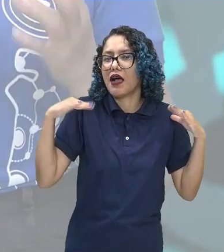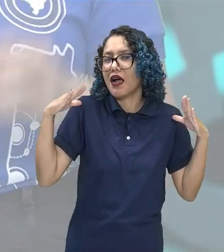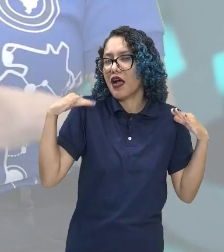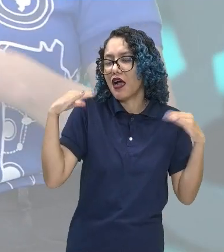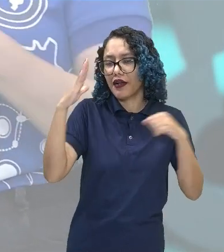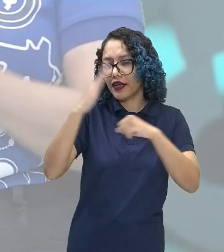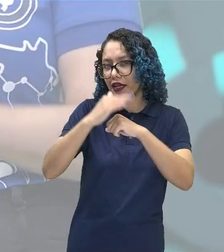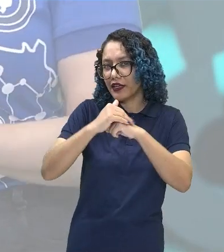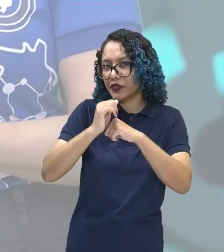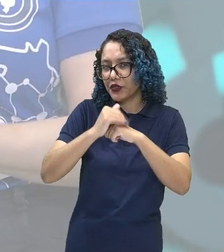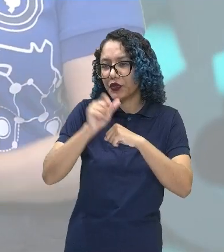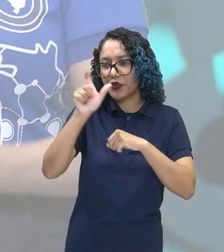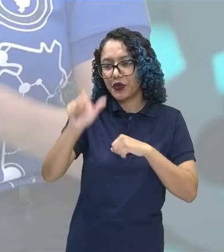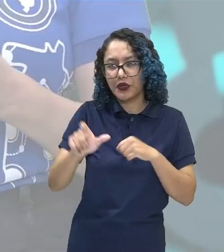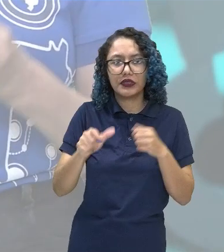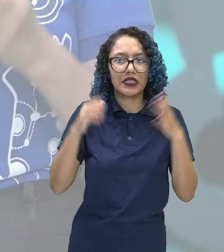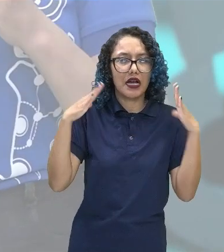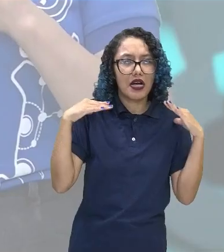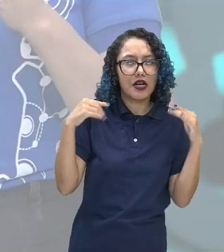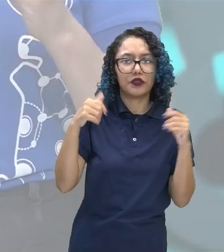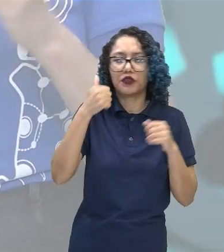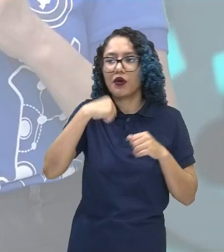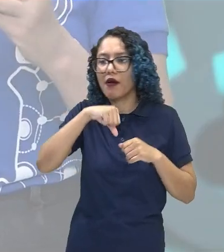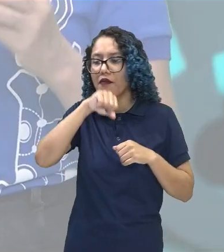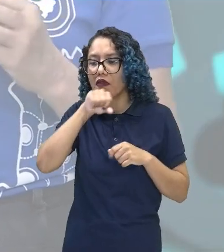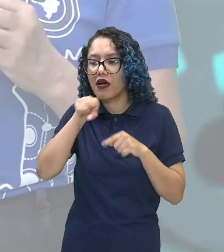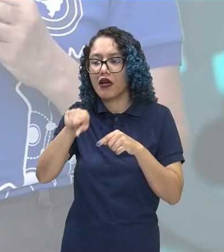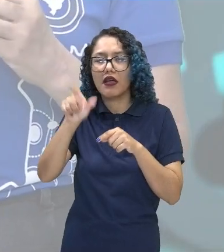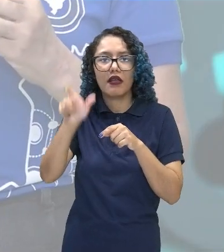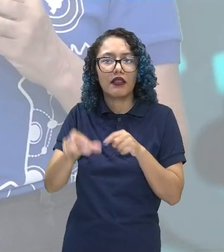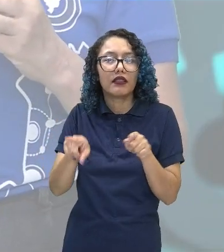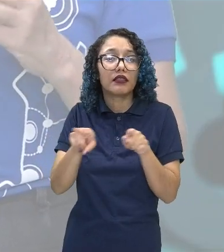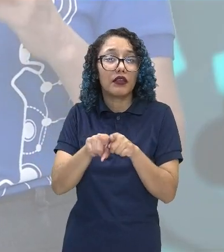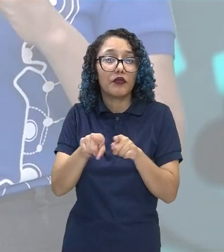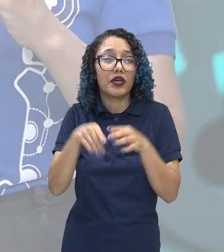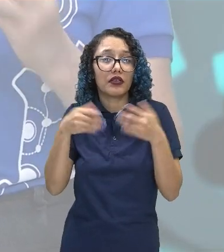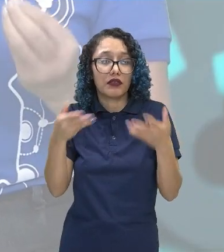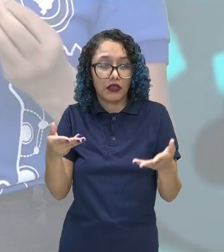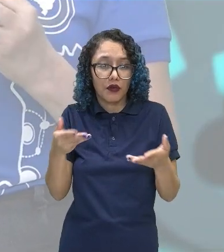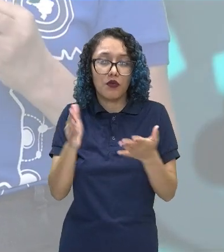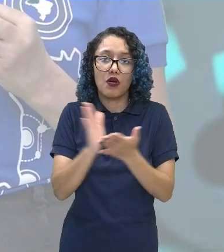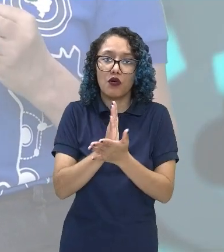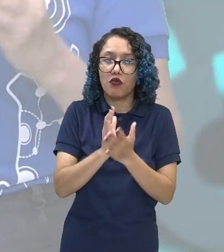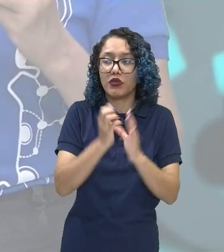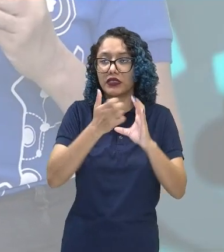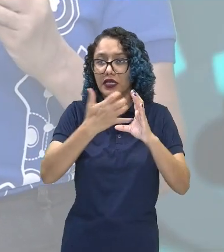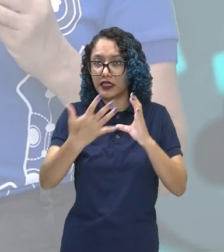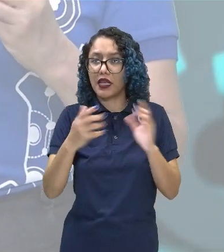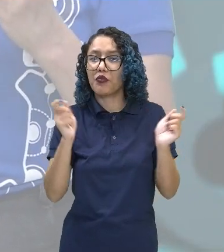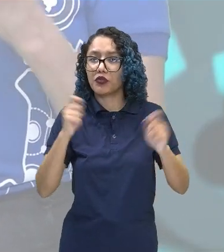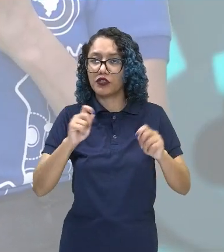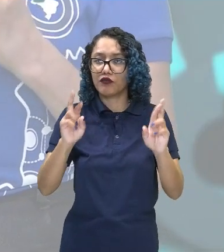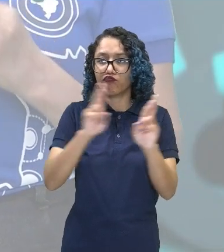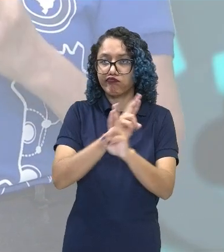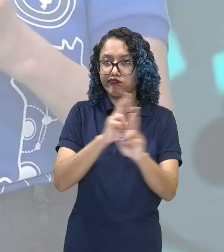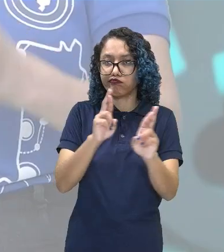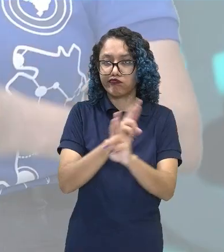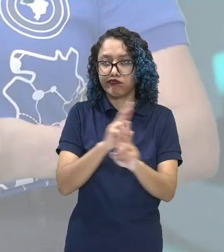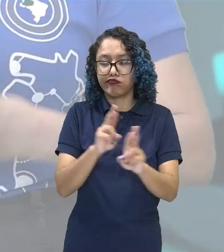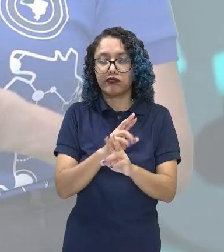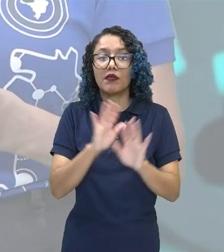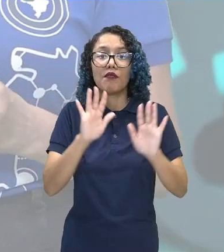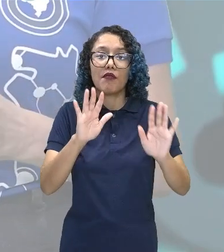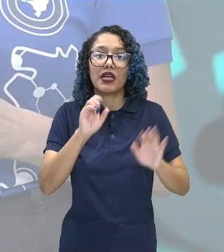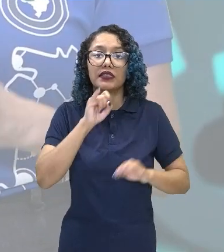é meigo, a mãe também é meiga. Então, há algumas características que se faz essa relação. Mas, faça